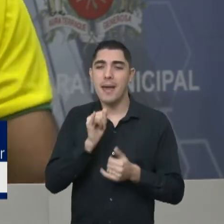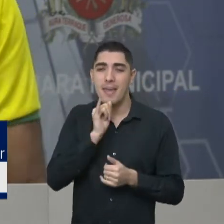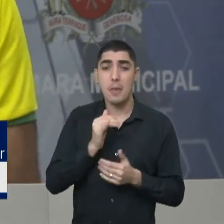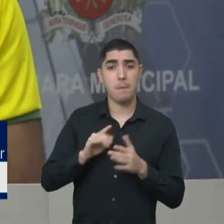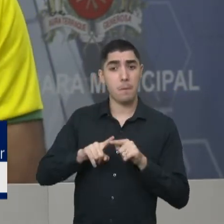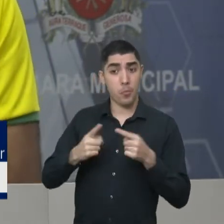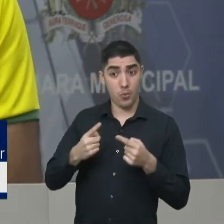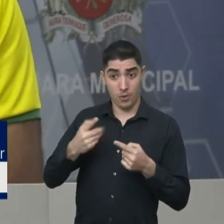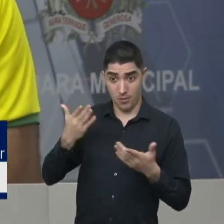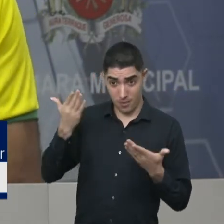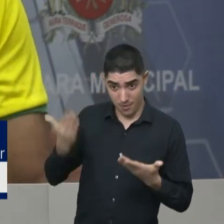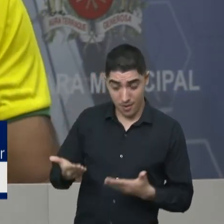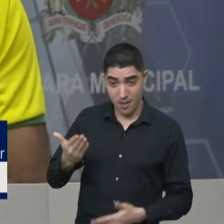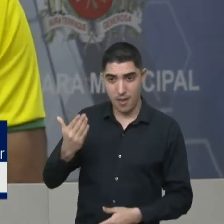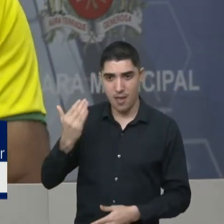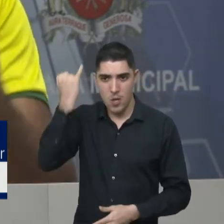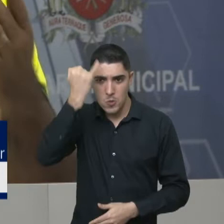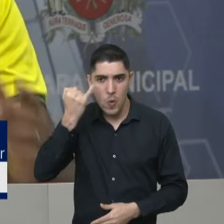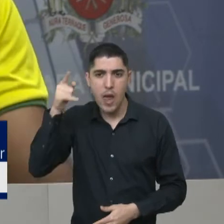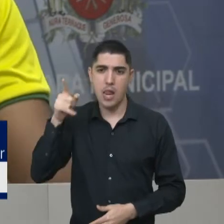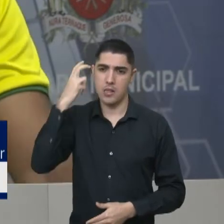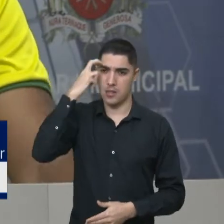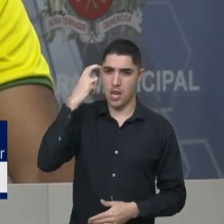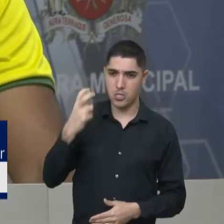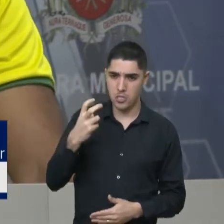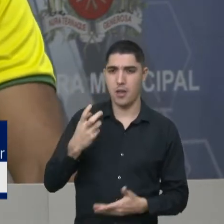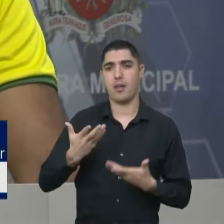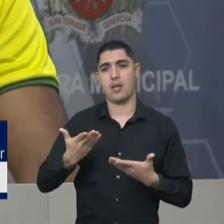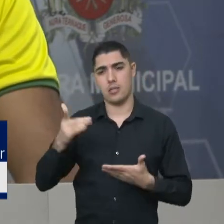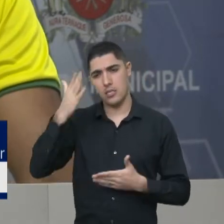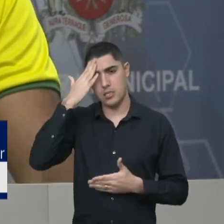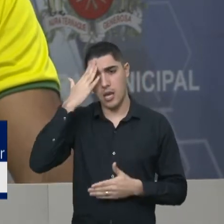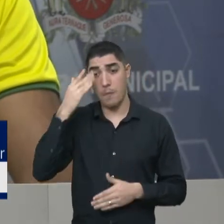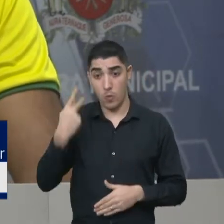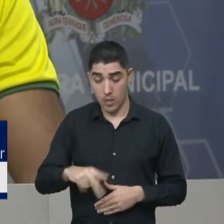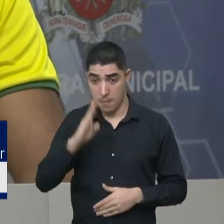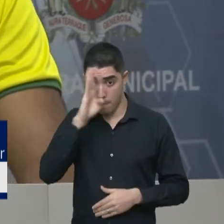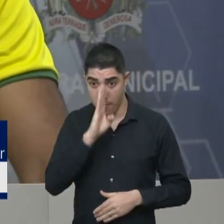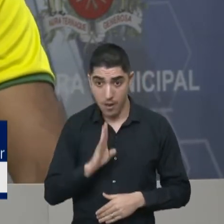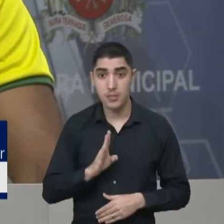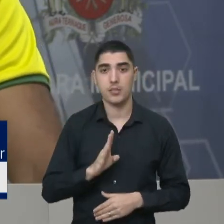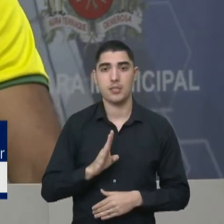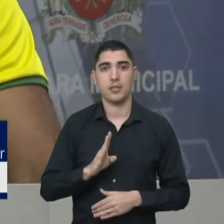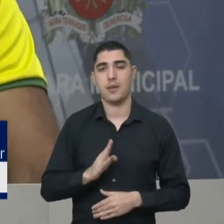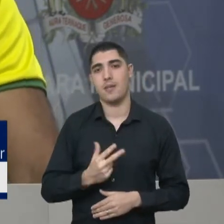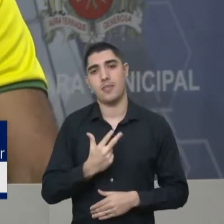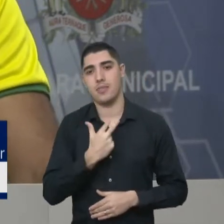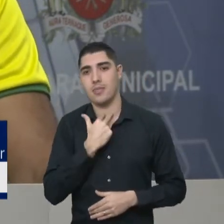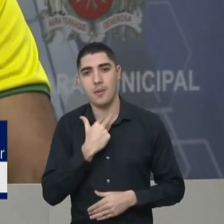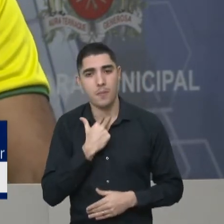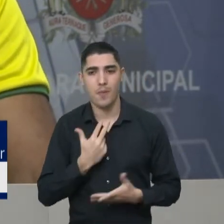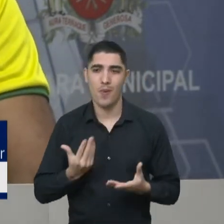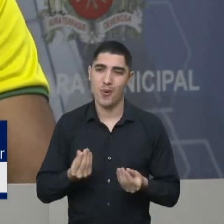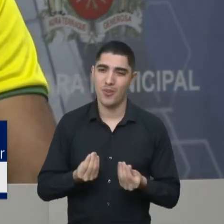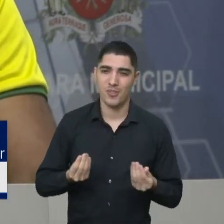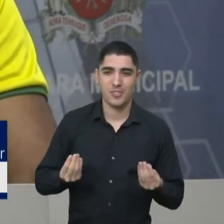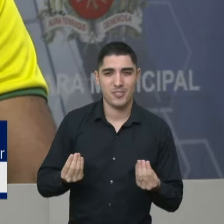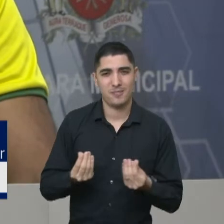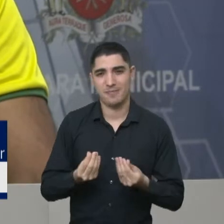cara, realmente sabe o que é um país como o nosso, que não pode